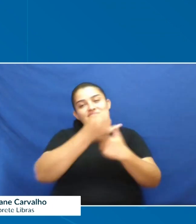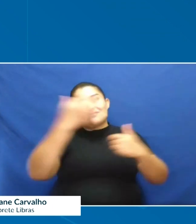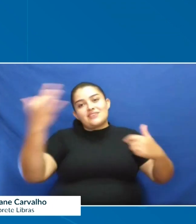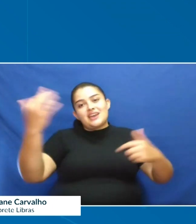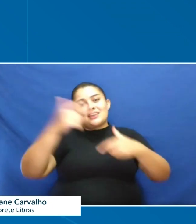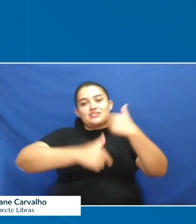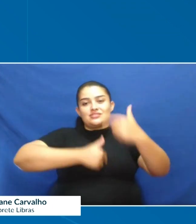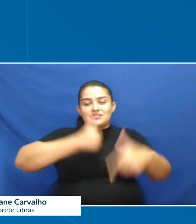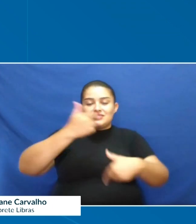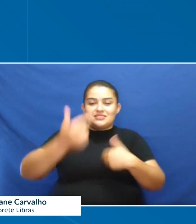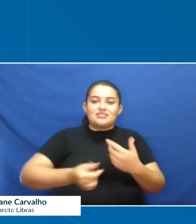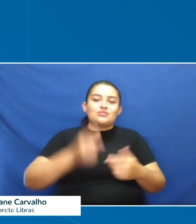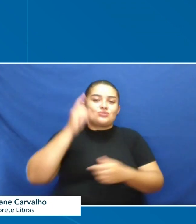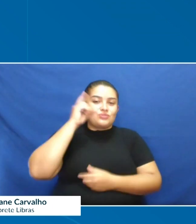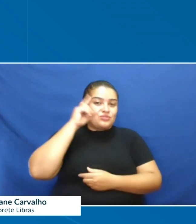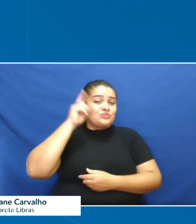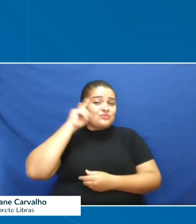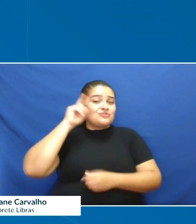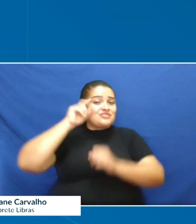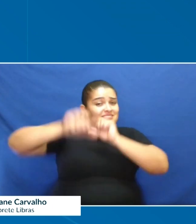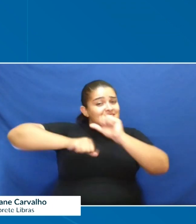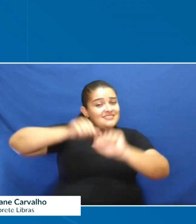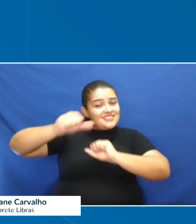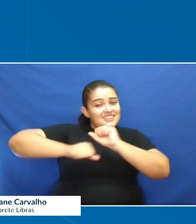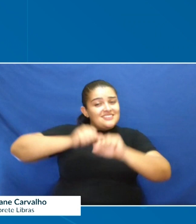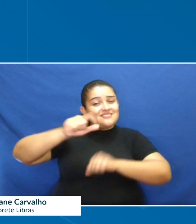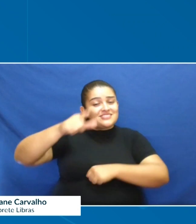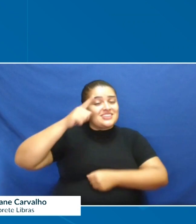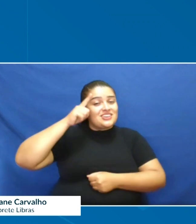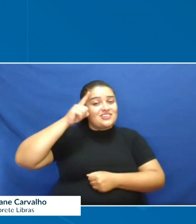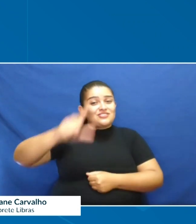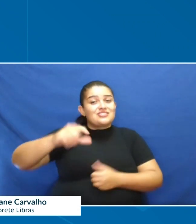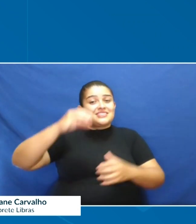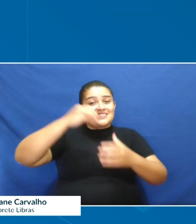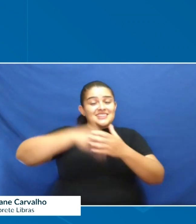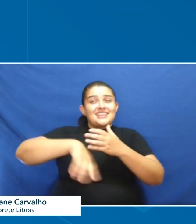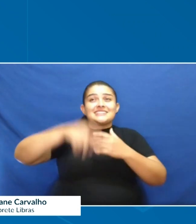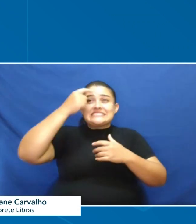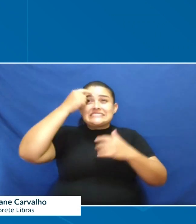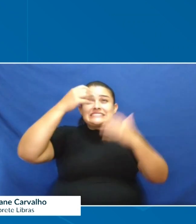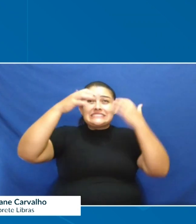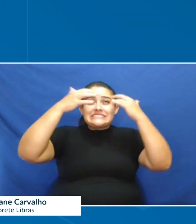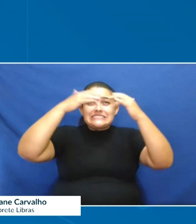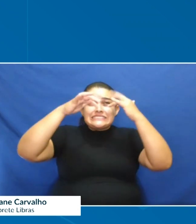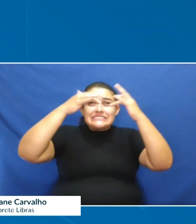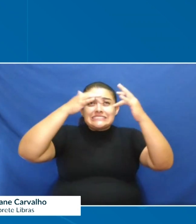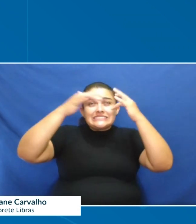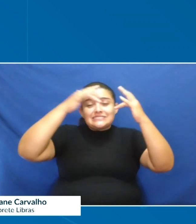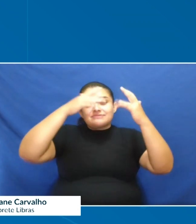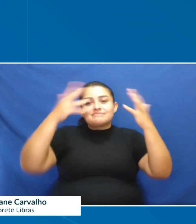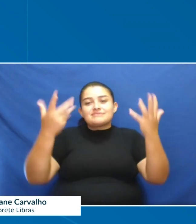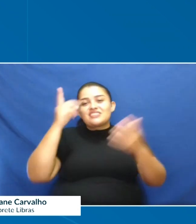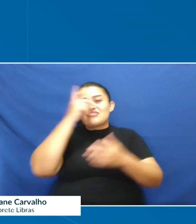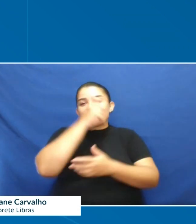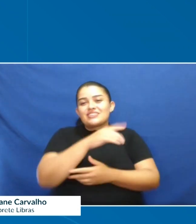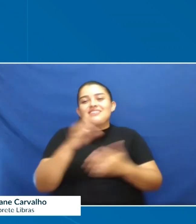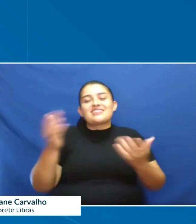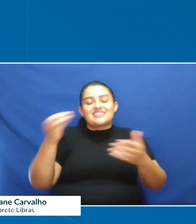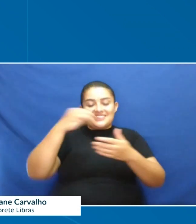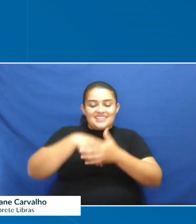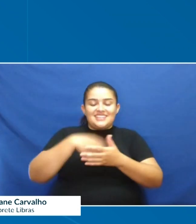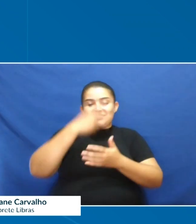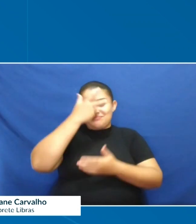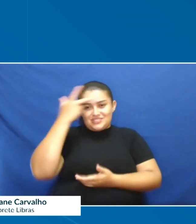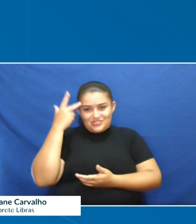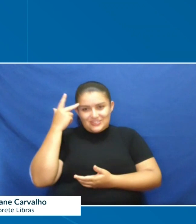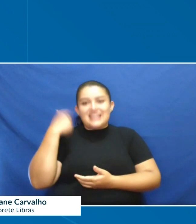né? A rotina mudou muito e para você conseguir colocar isso na cabeça dos operadores é muito difícil. Então ter uma pessoa dentro da fábrica